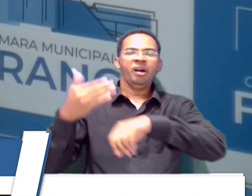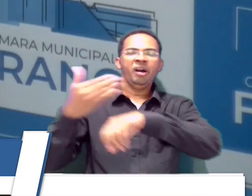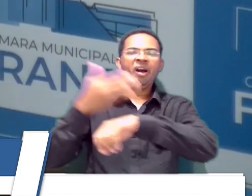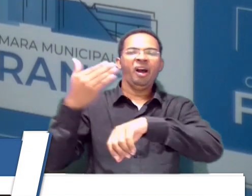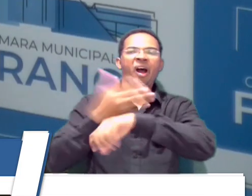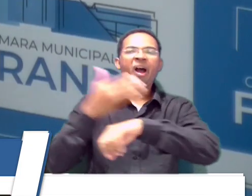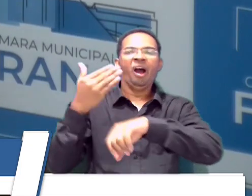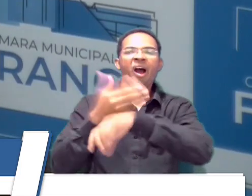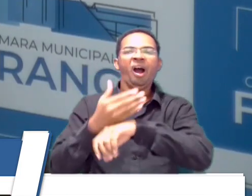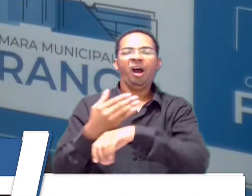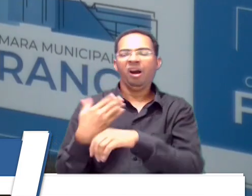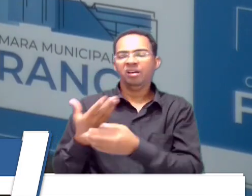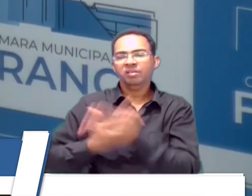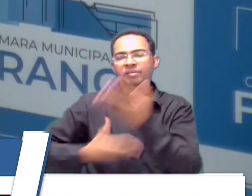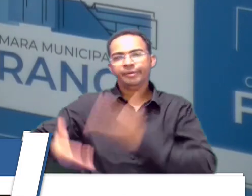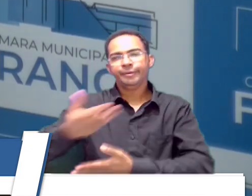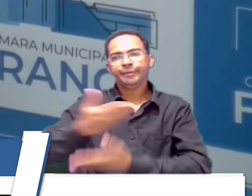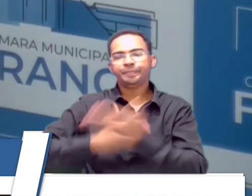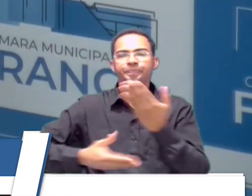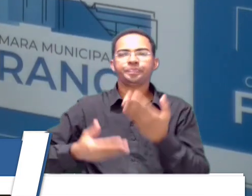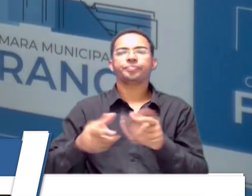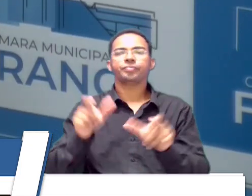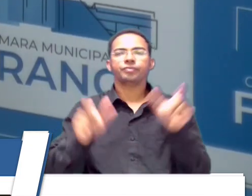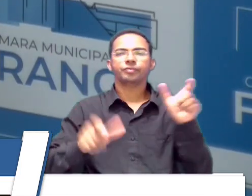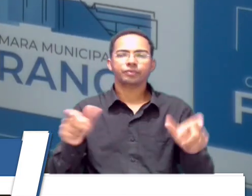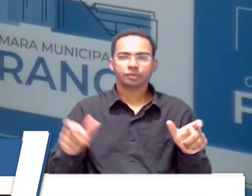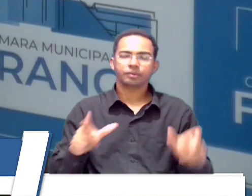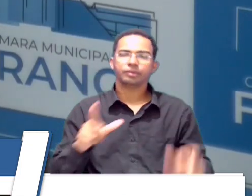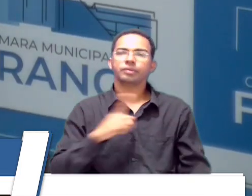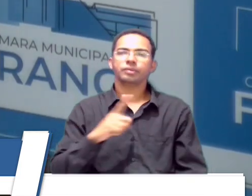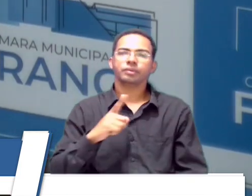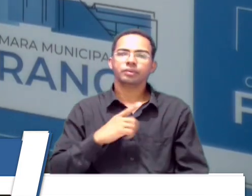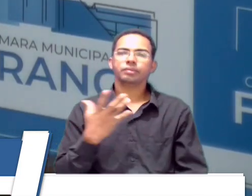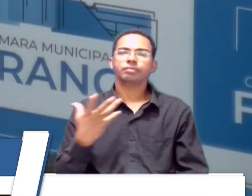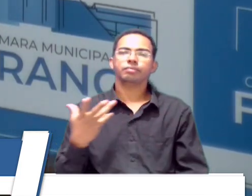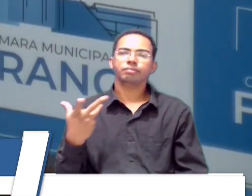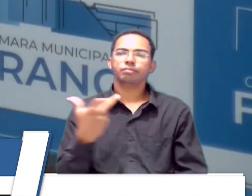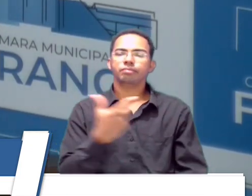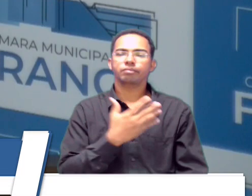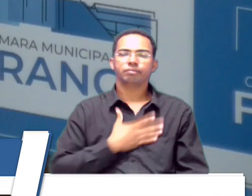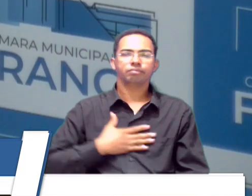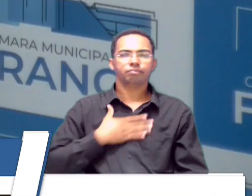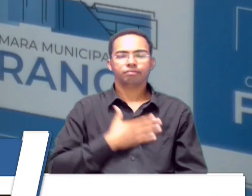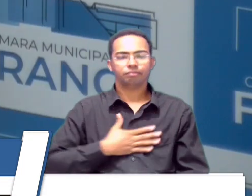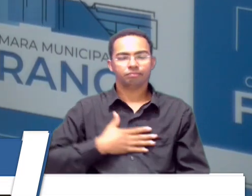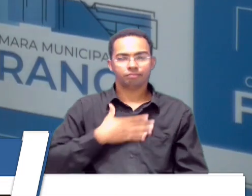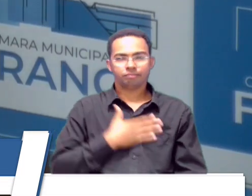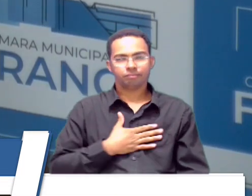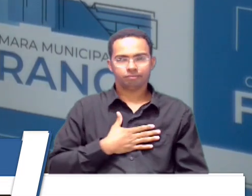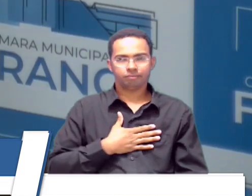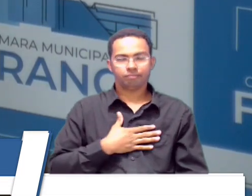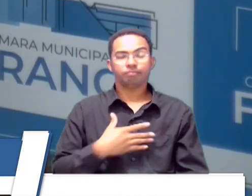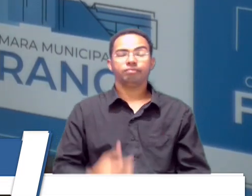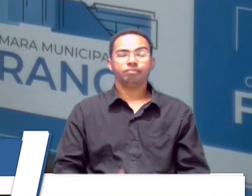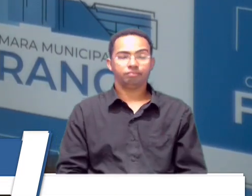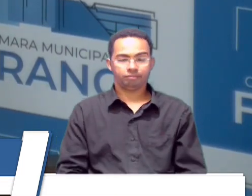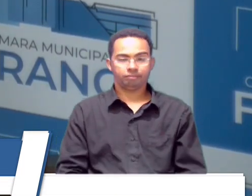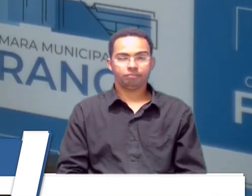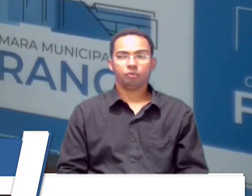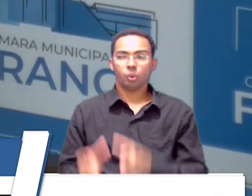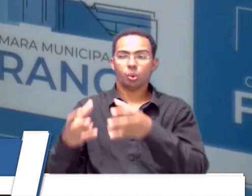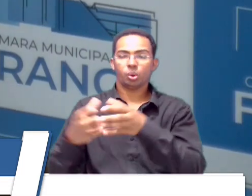do meu convívio e de pessoas que eu tenho um apreço muito grande. A Flor da